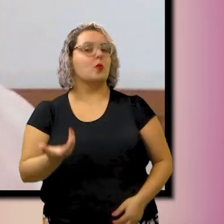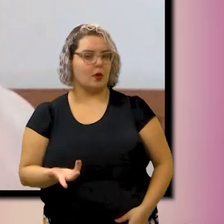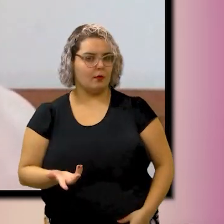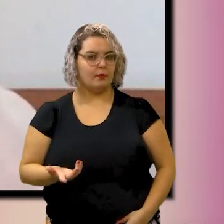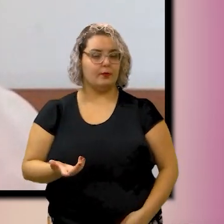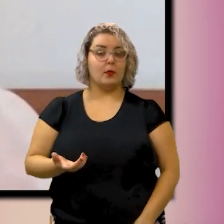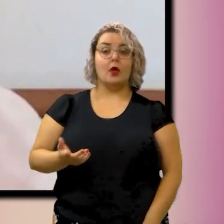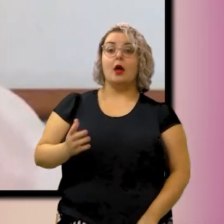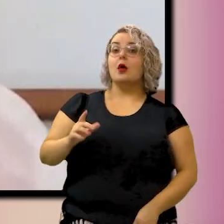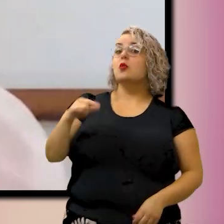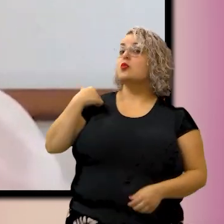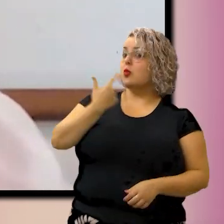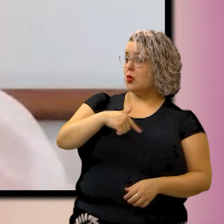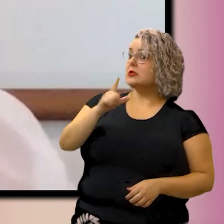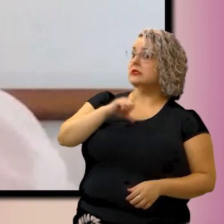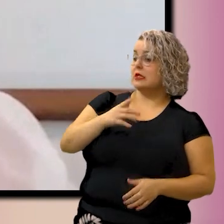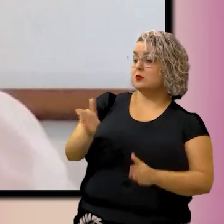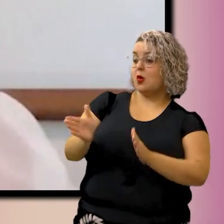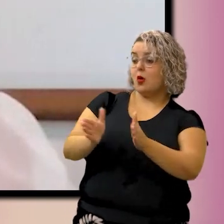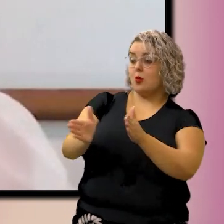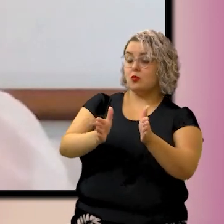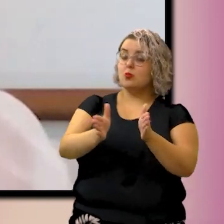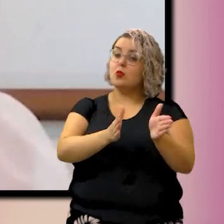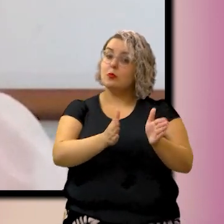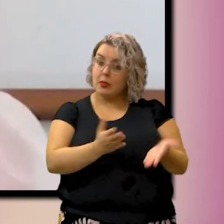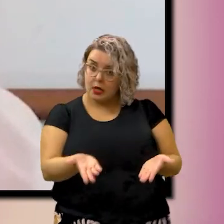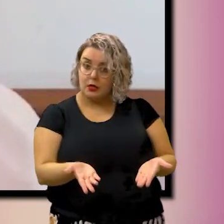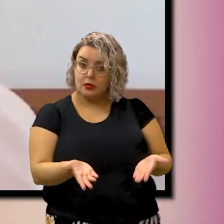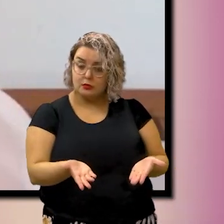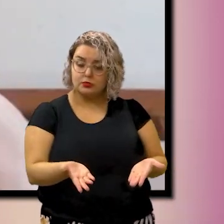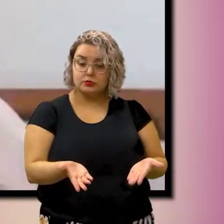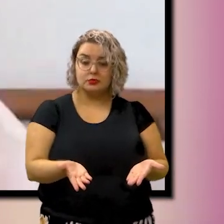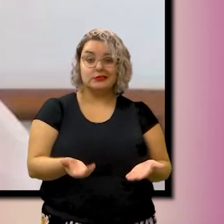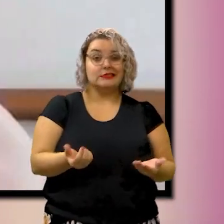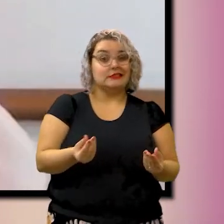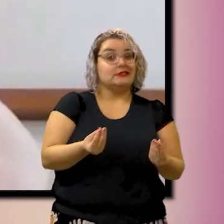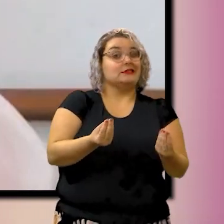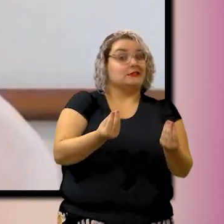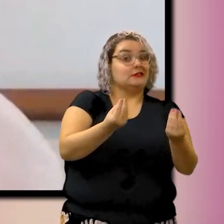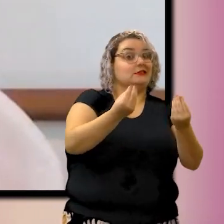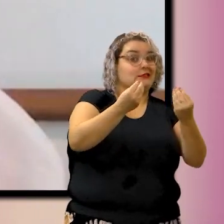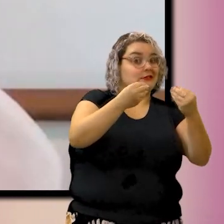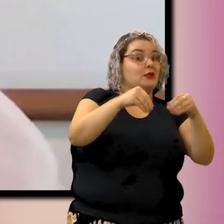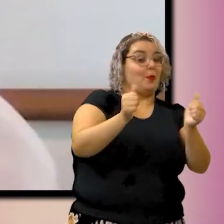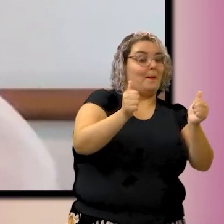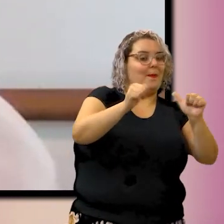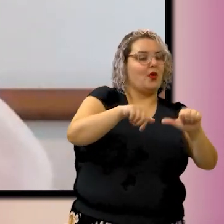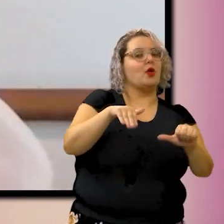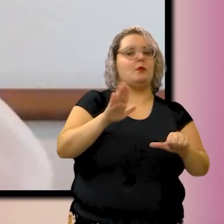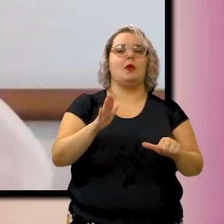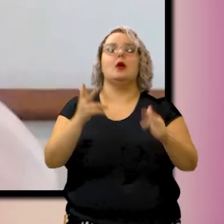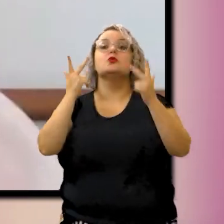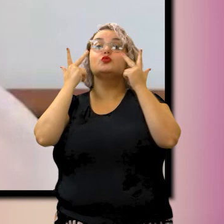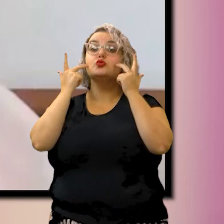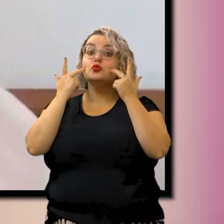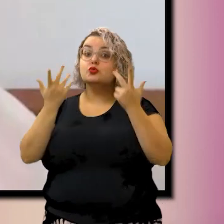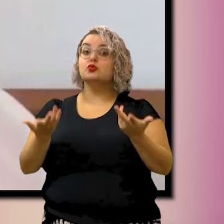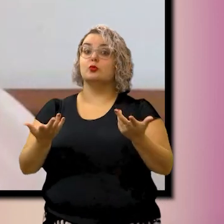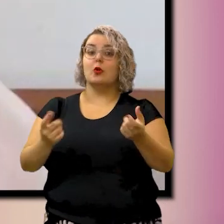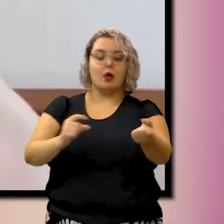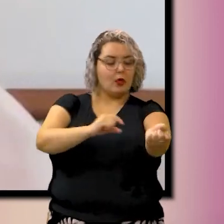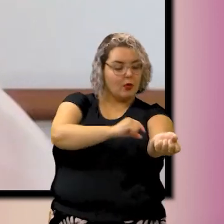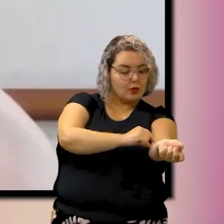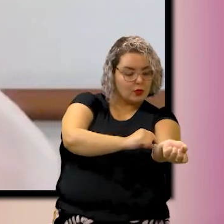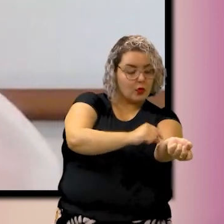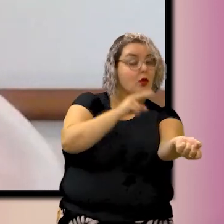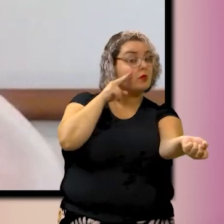é que a gente tem algumas situações que vai piorar, né? Mas numa situação normal, veias